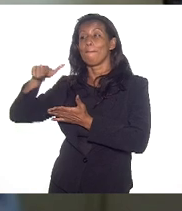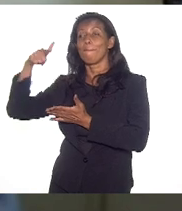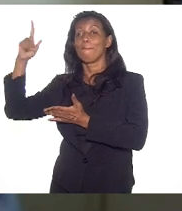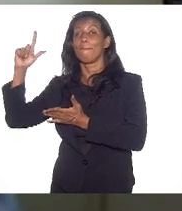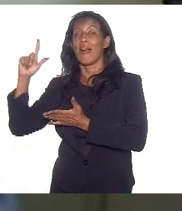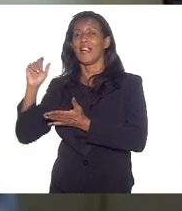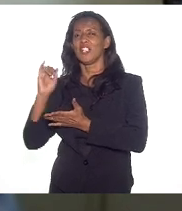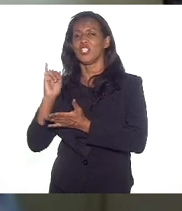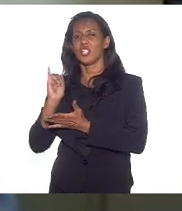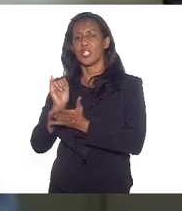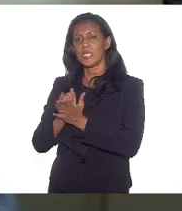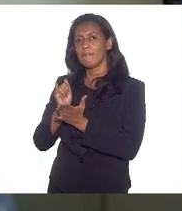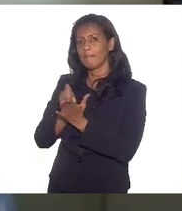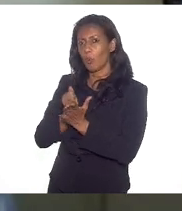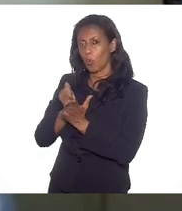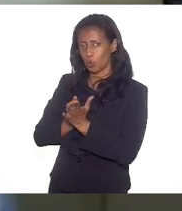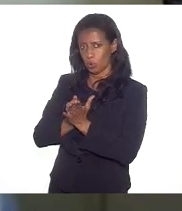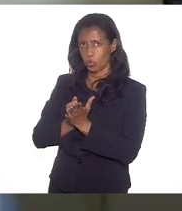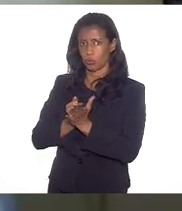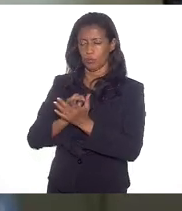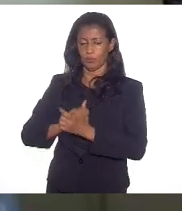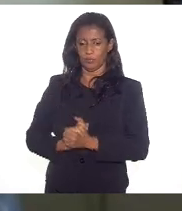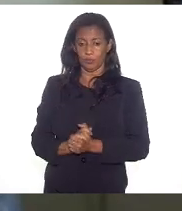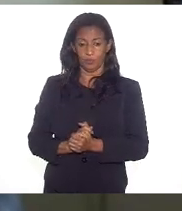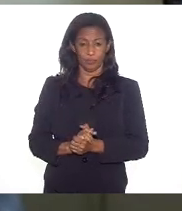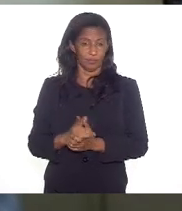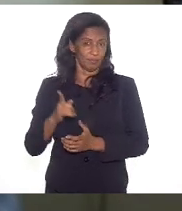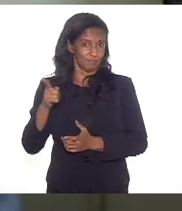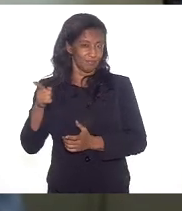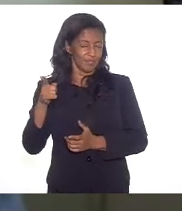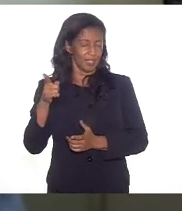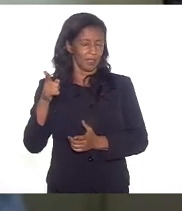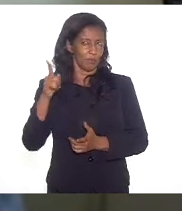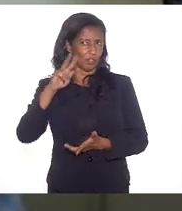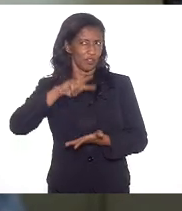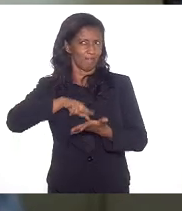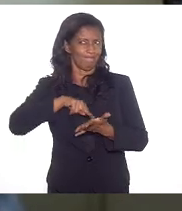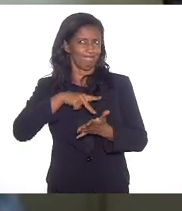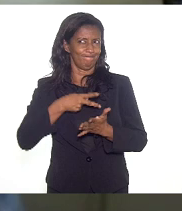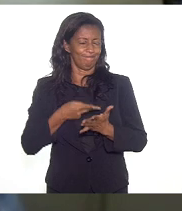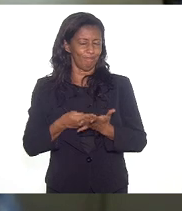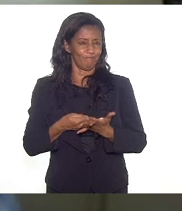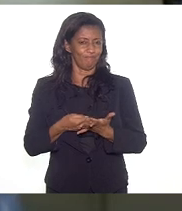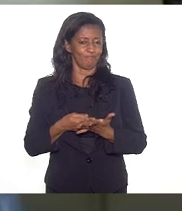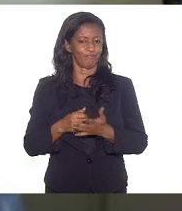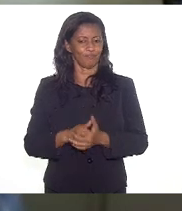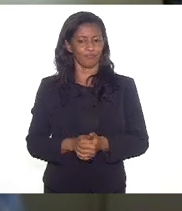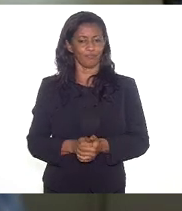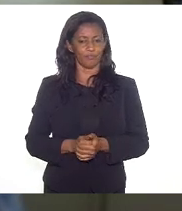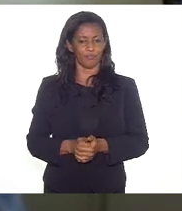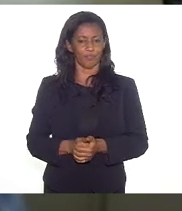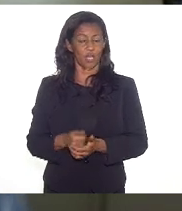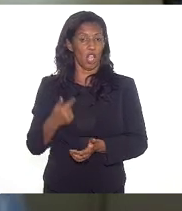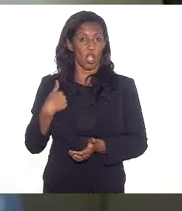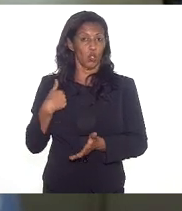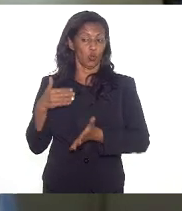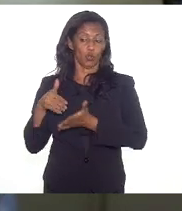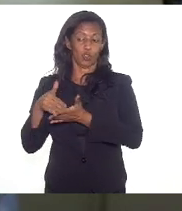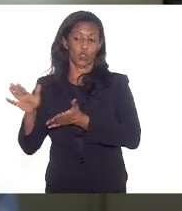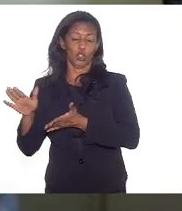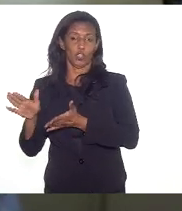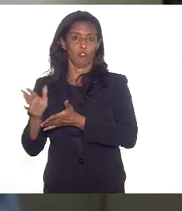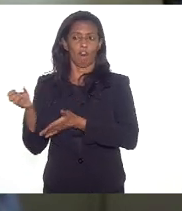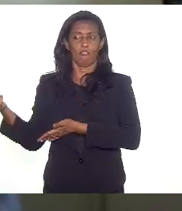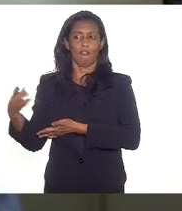os templos religiosos. Isso. Eles podem estar fazendo a seguinte interpretação transversa. Eu não estou instituindo